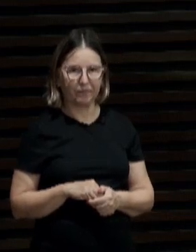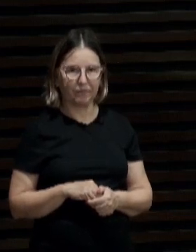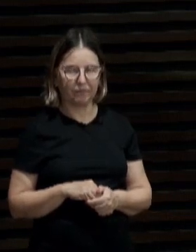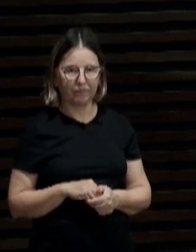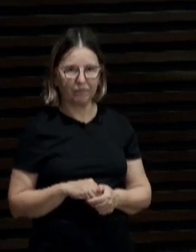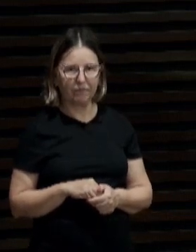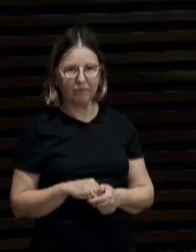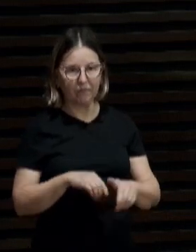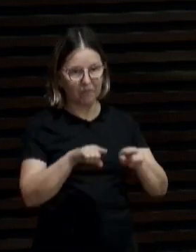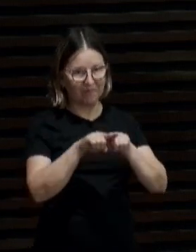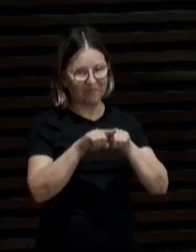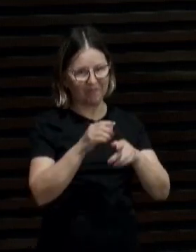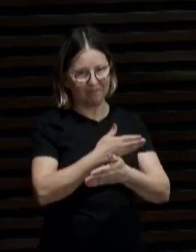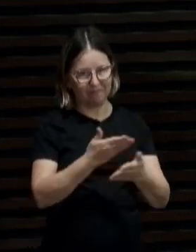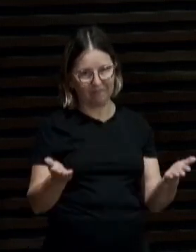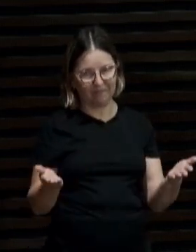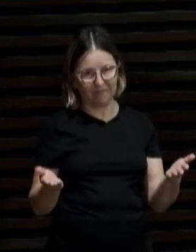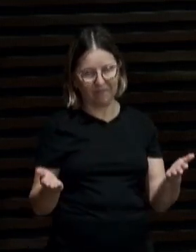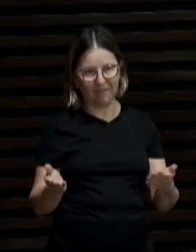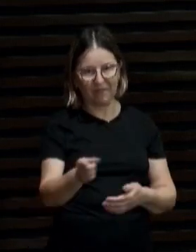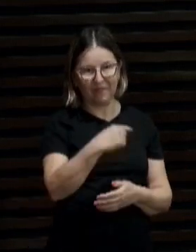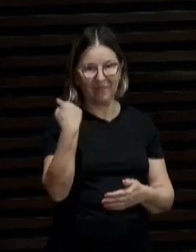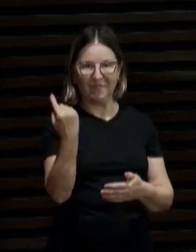Meus irmãos, nós já fomos